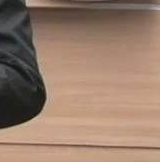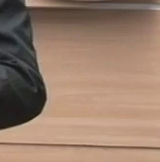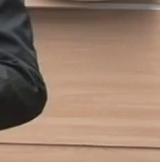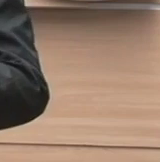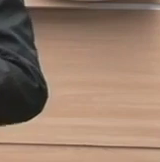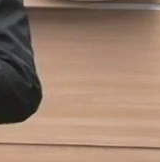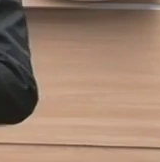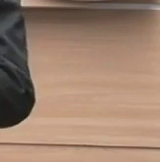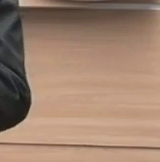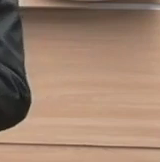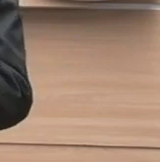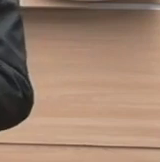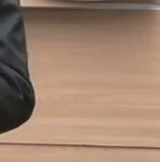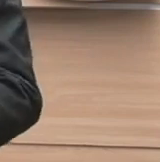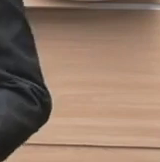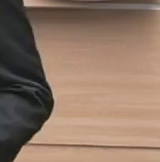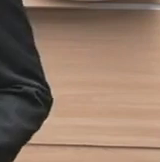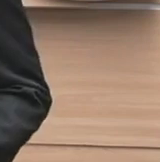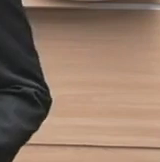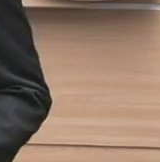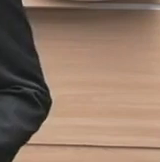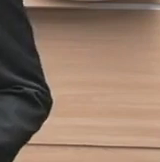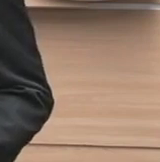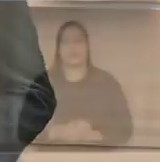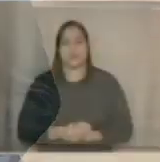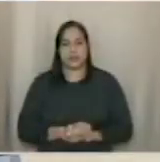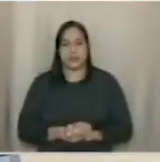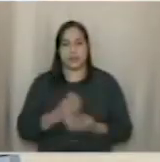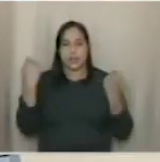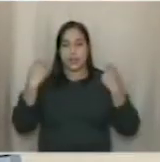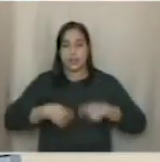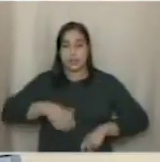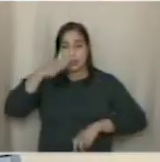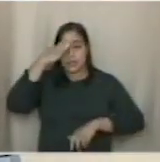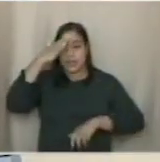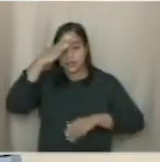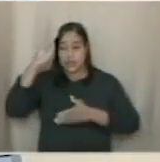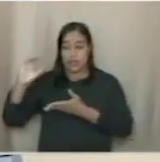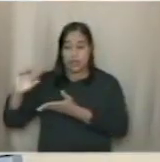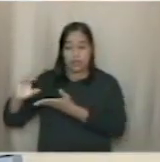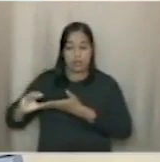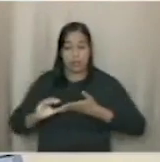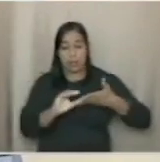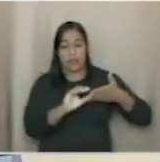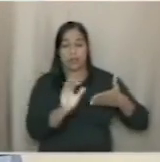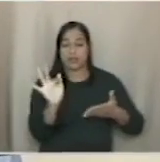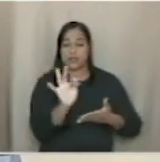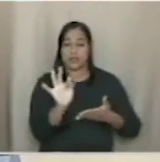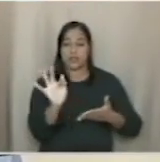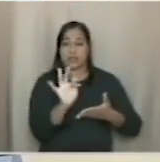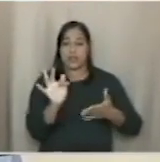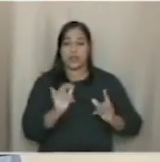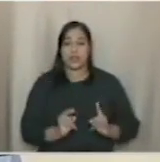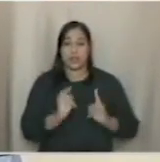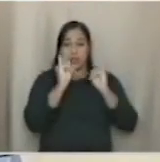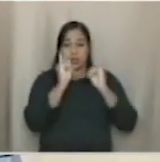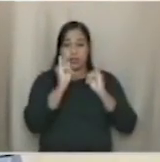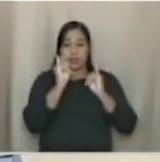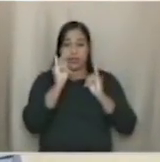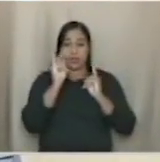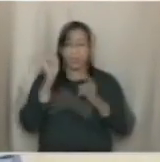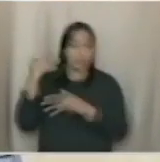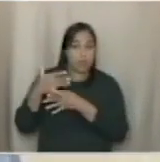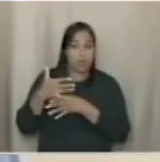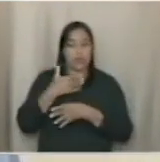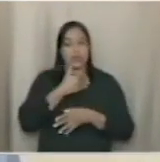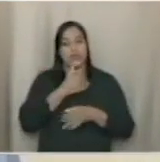suposta falta de investimentos em moradia popular. Os repasses do governo federal para habitação nos últimos